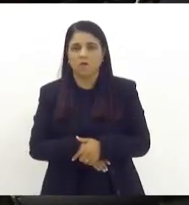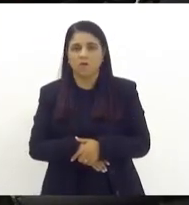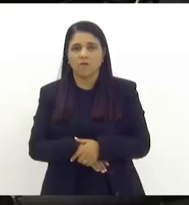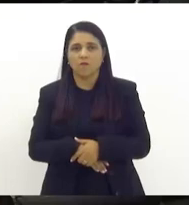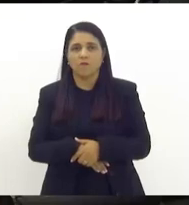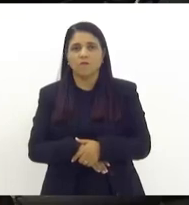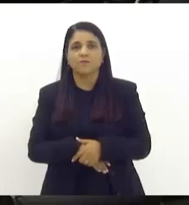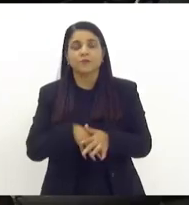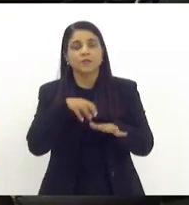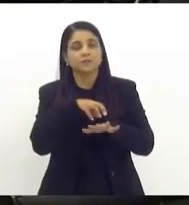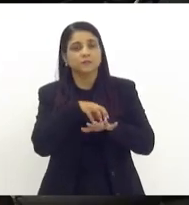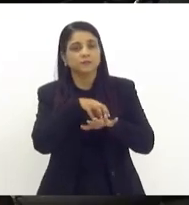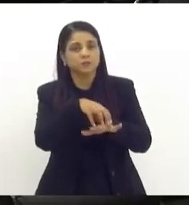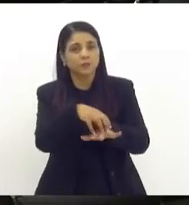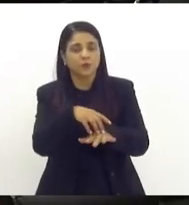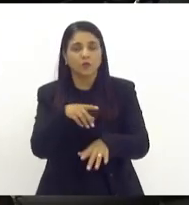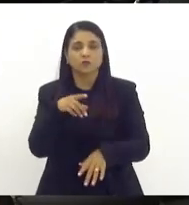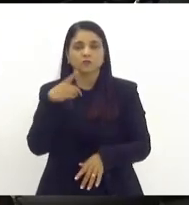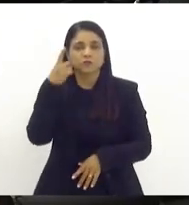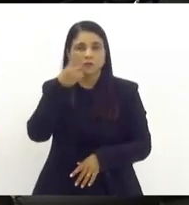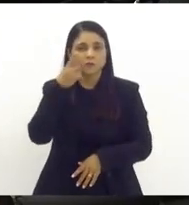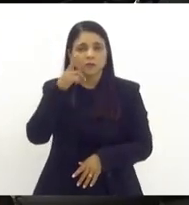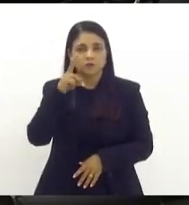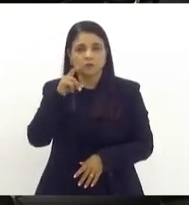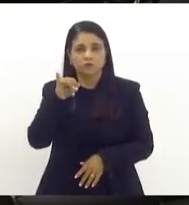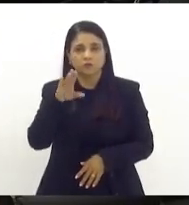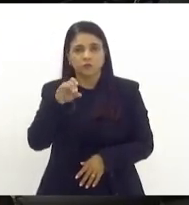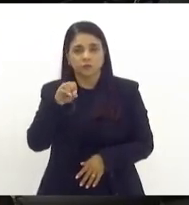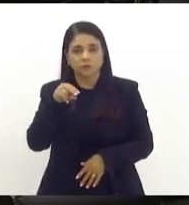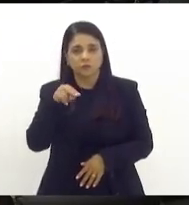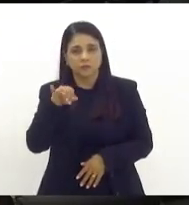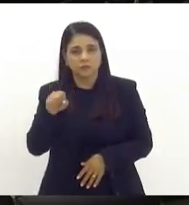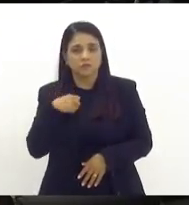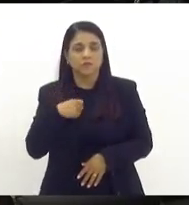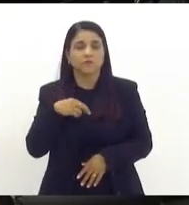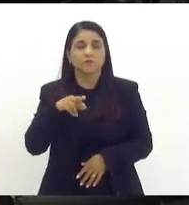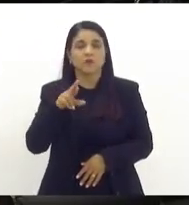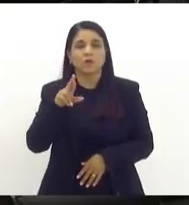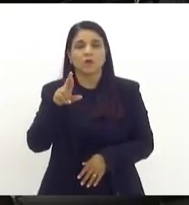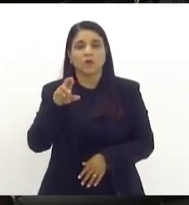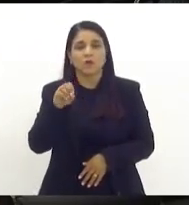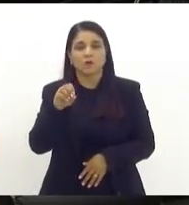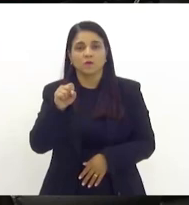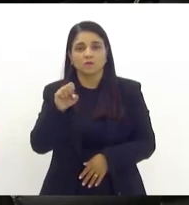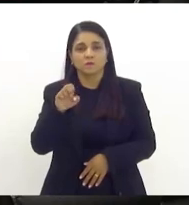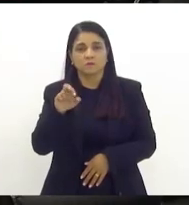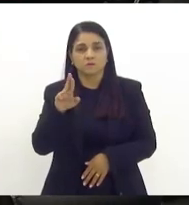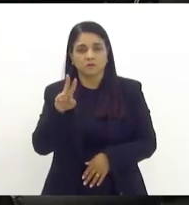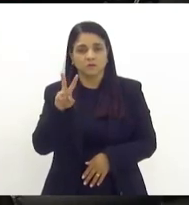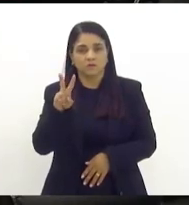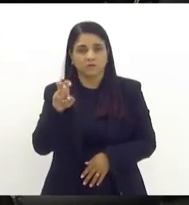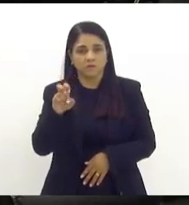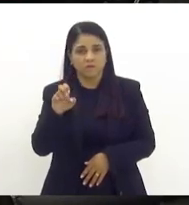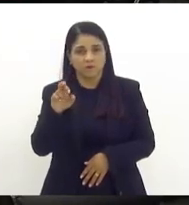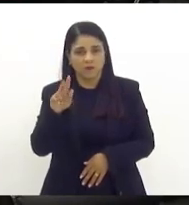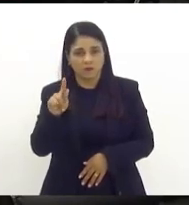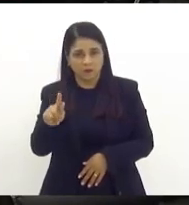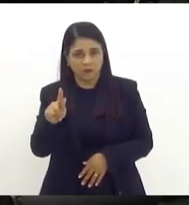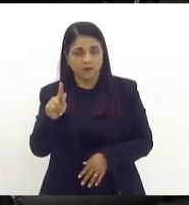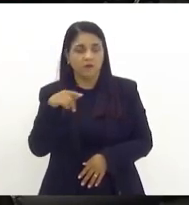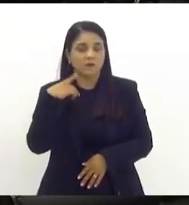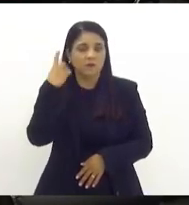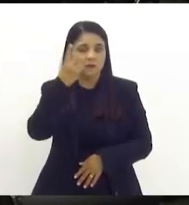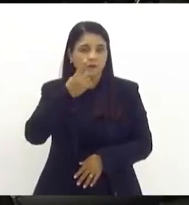transporte Dionísio Lins Rosemberg Reis não pode que eu tô é